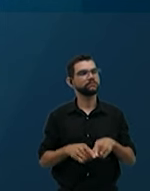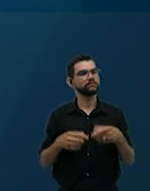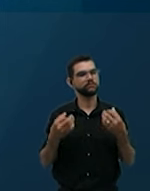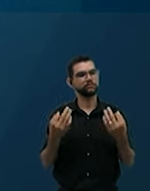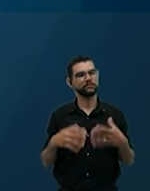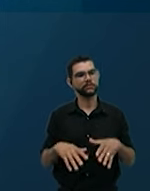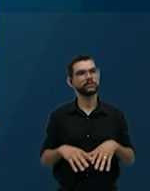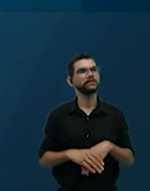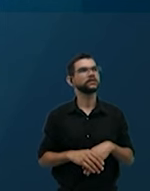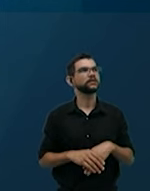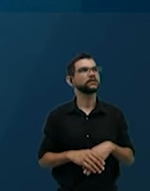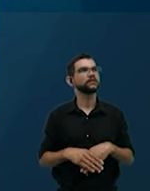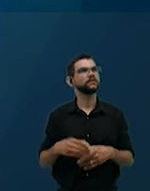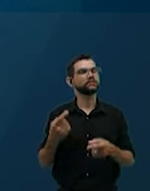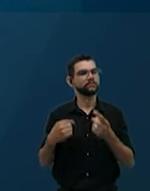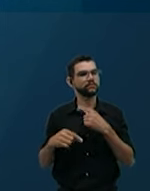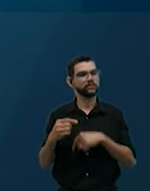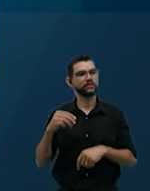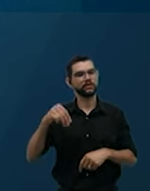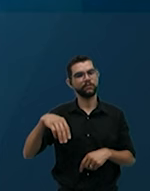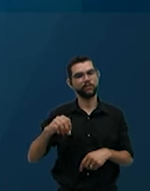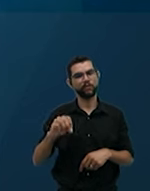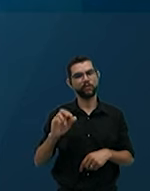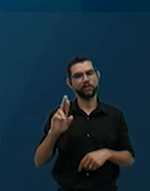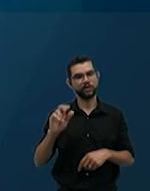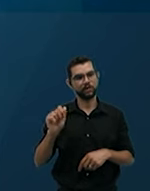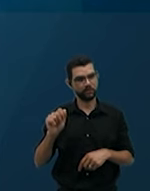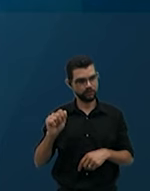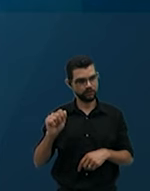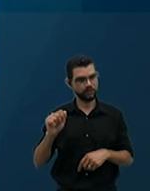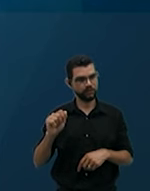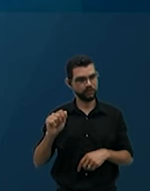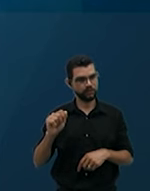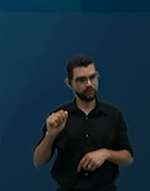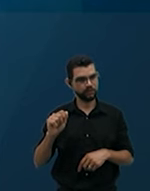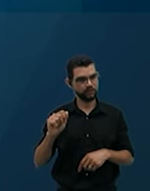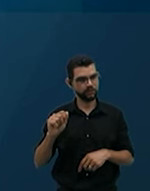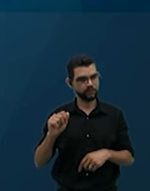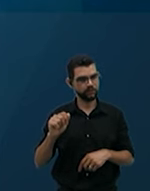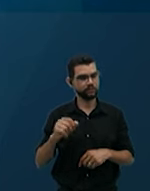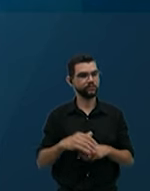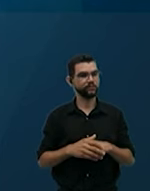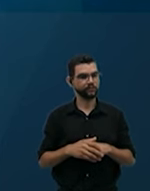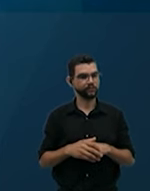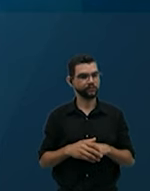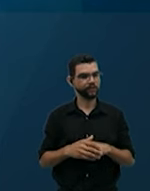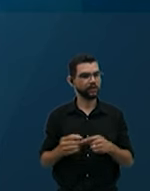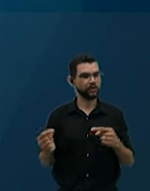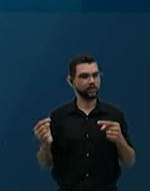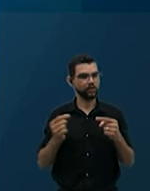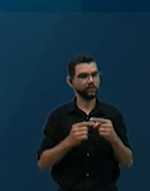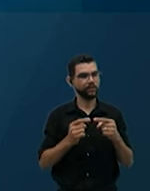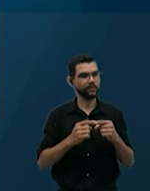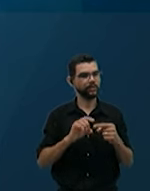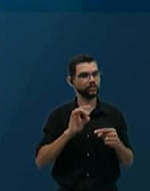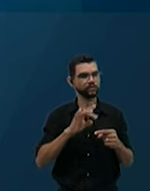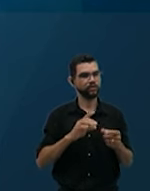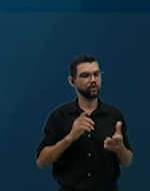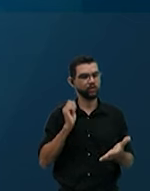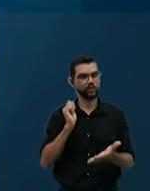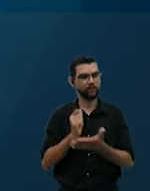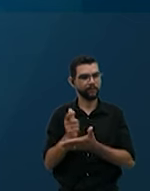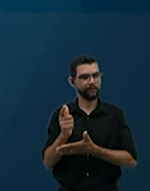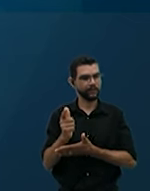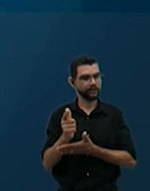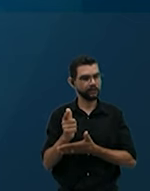da publicação da portaria anistiadora diz respeito apenas ao pagamento da reparação econômica do artigo 1º,